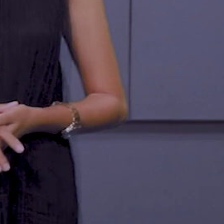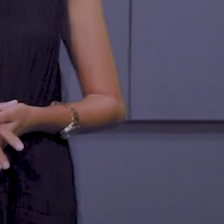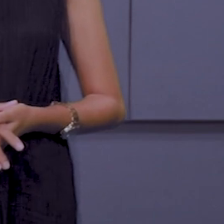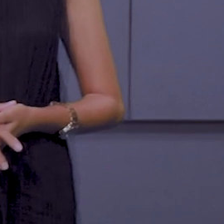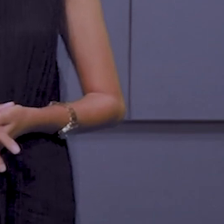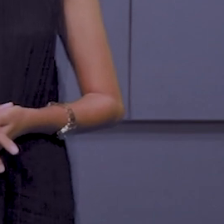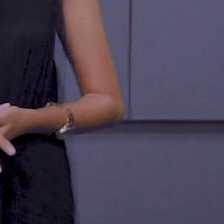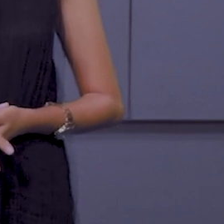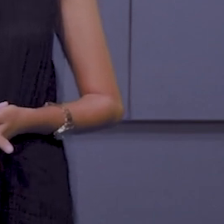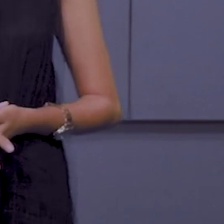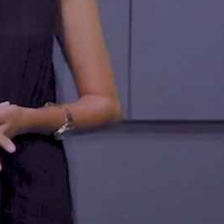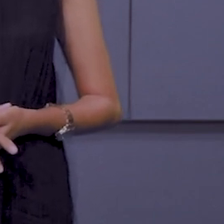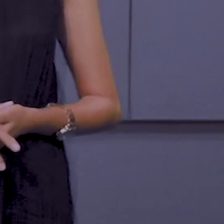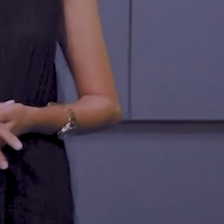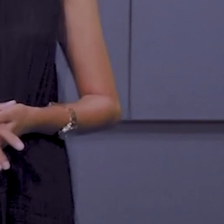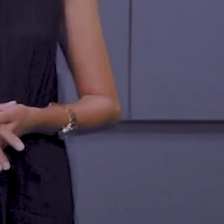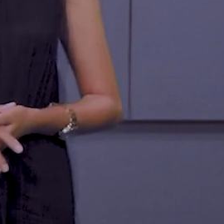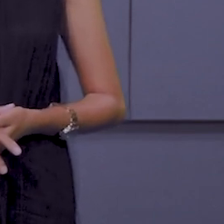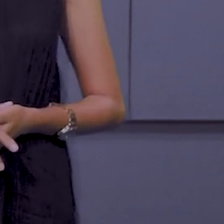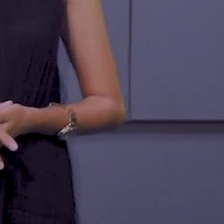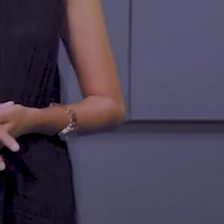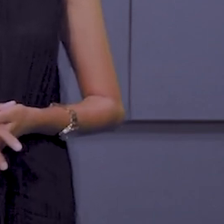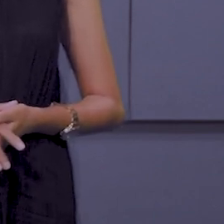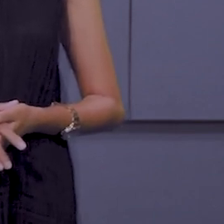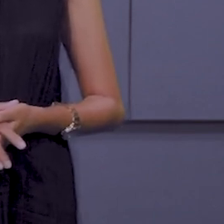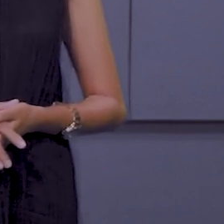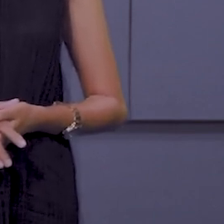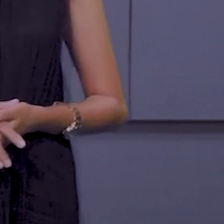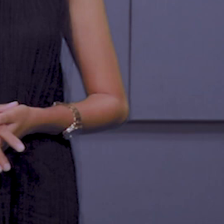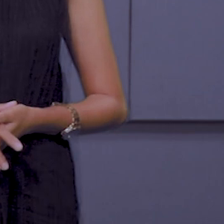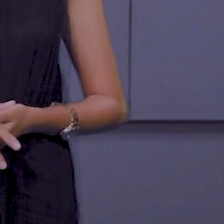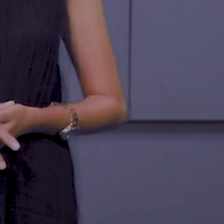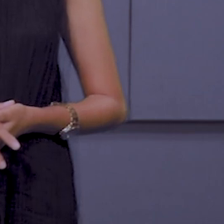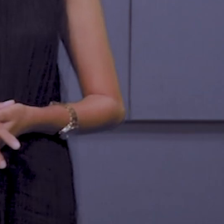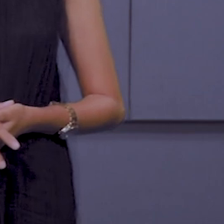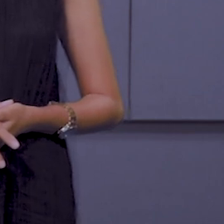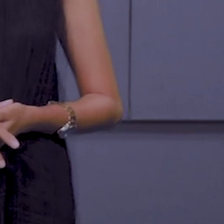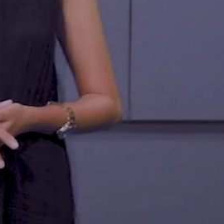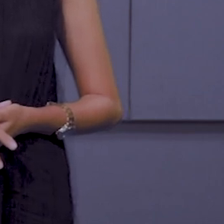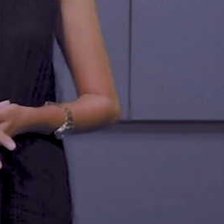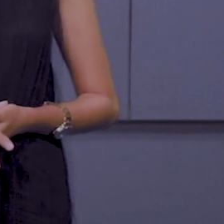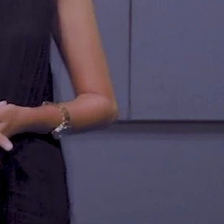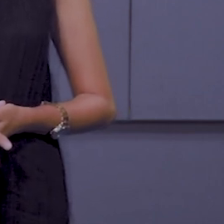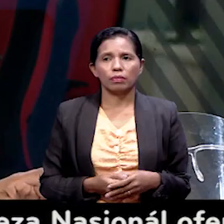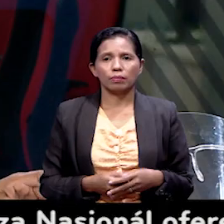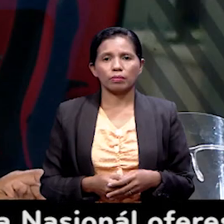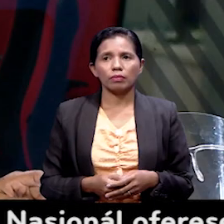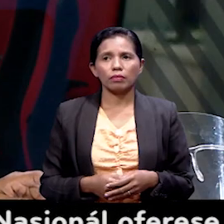Que tá a subscribe, não há nem botão notificação, atunone e tá vocês a levar lá com informação bom o seu amigo.